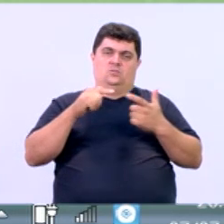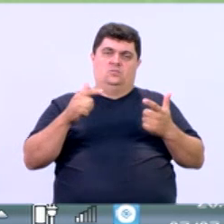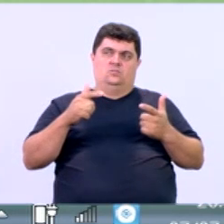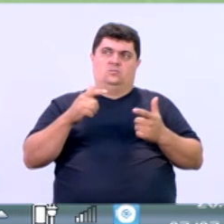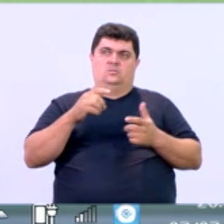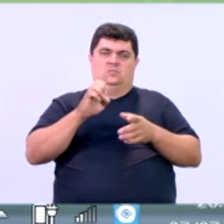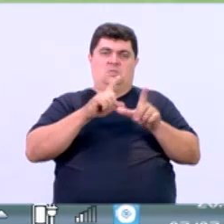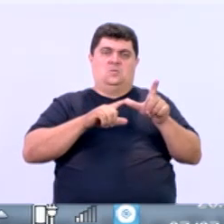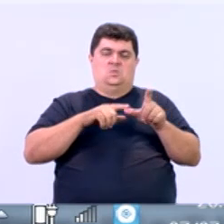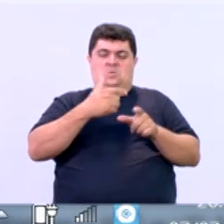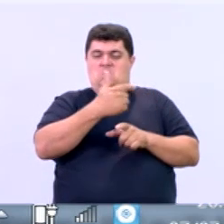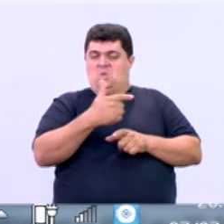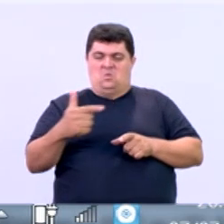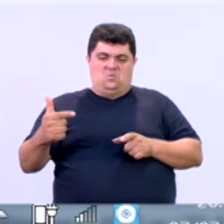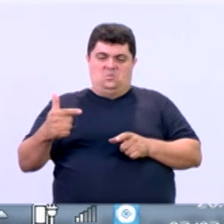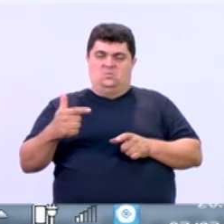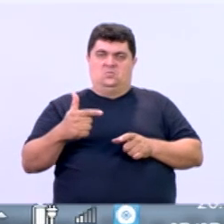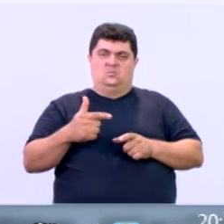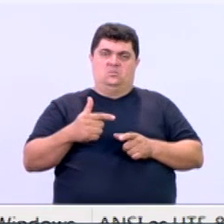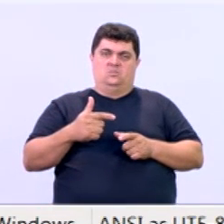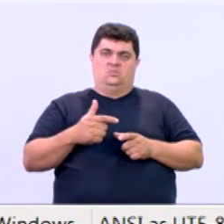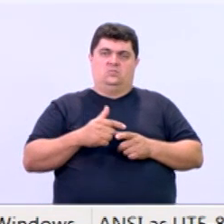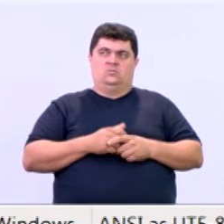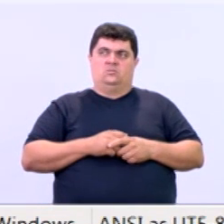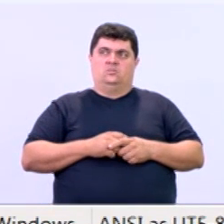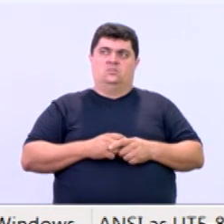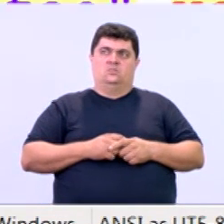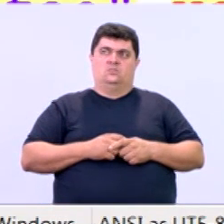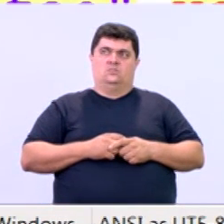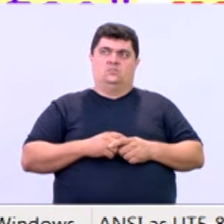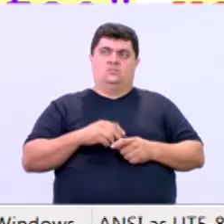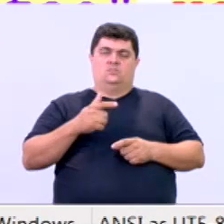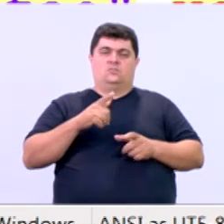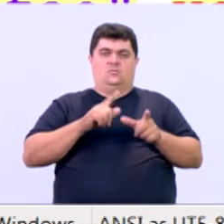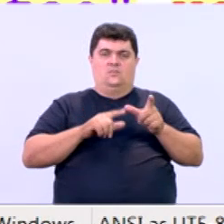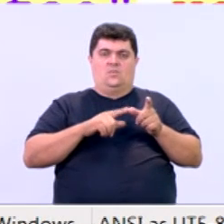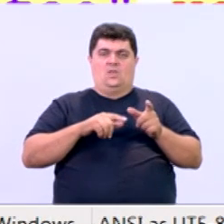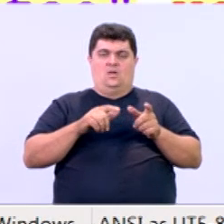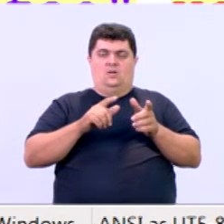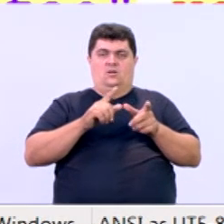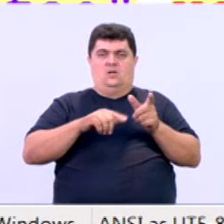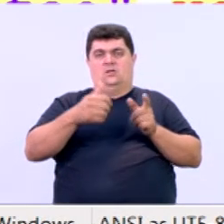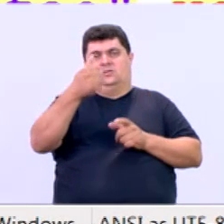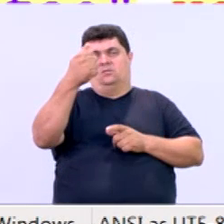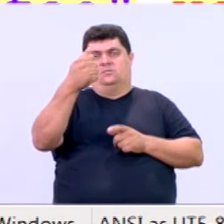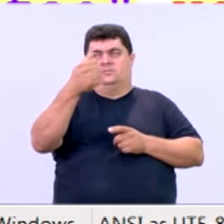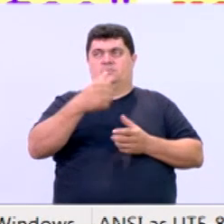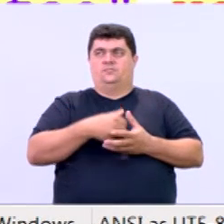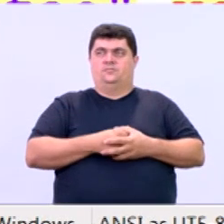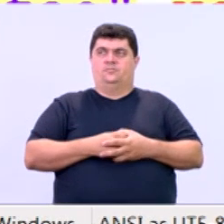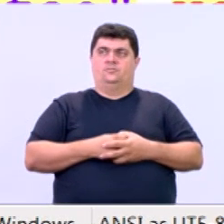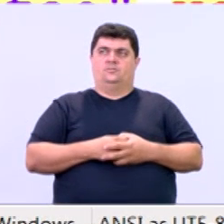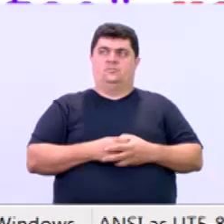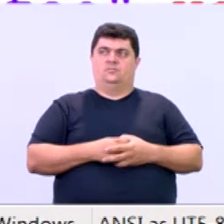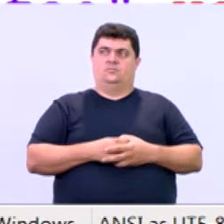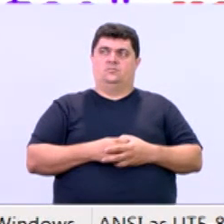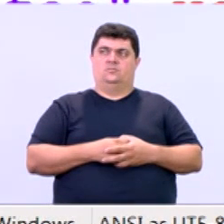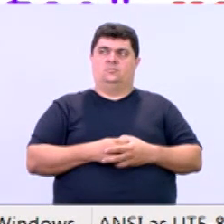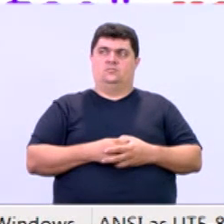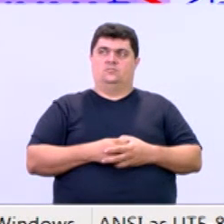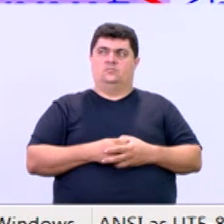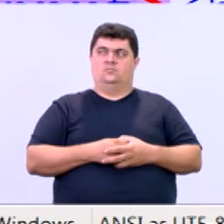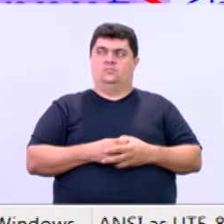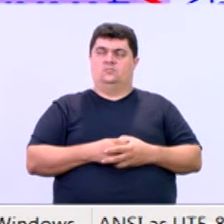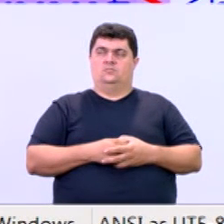letra E, nenhuma das alternativas anteriores errada, porque nós temos uma alternativa que seria a alternativa